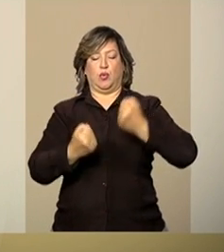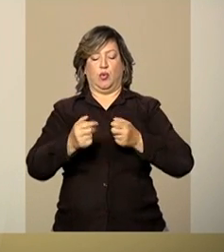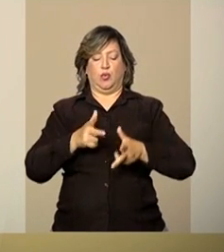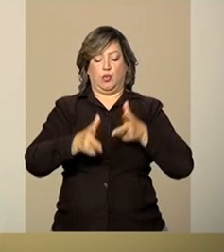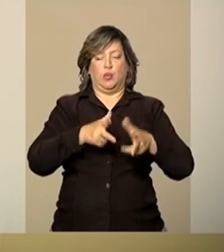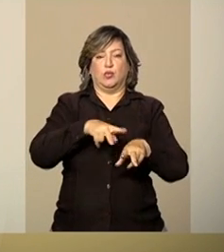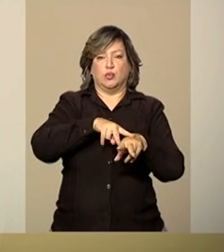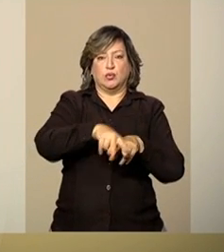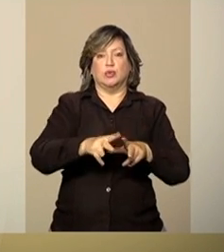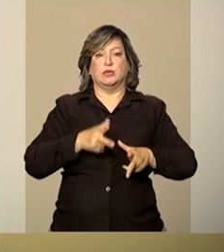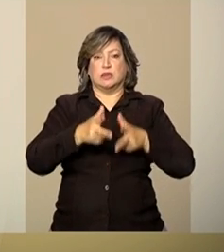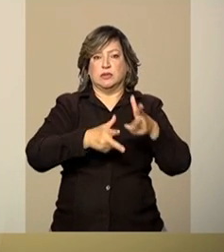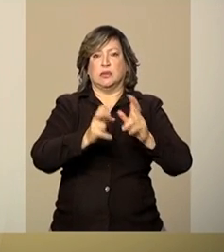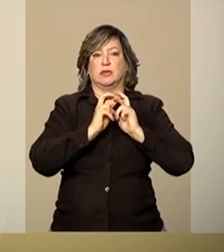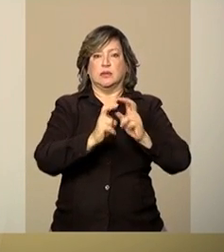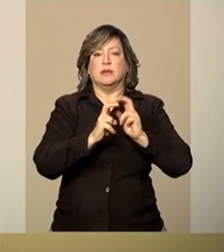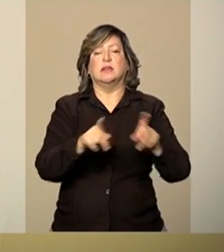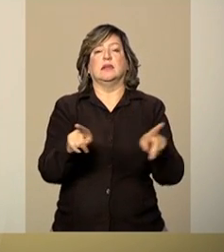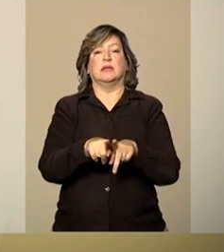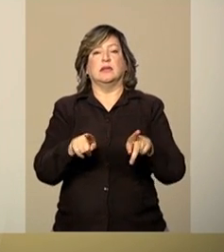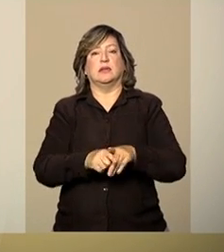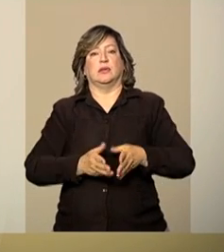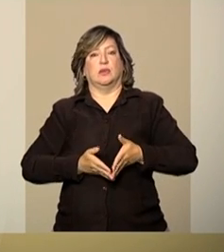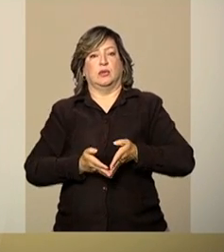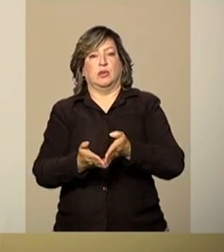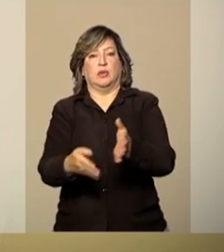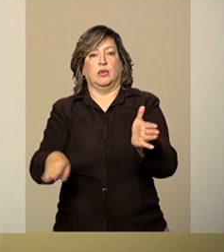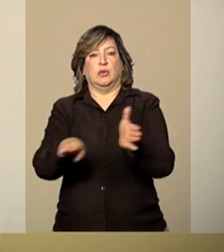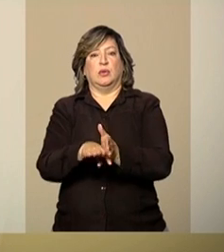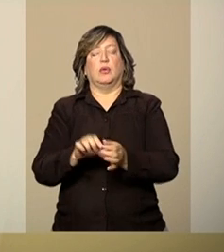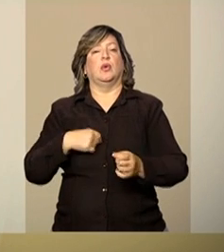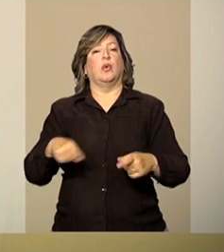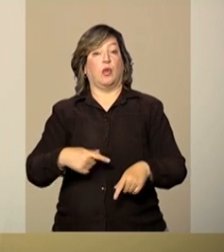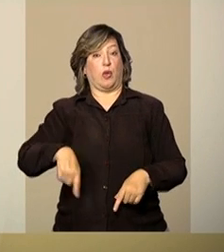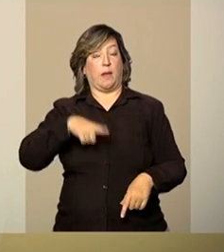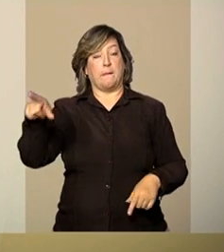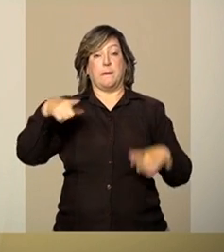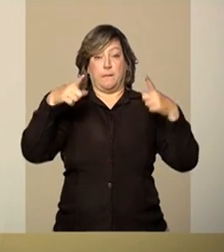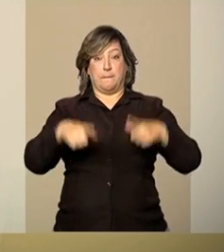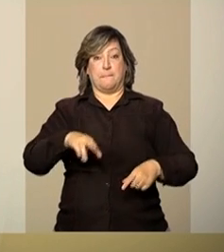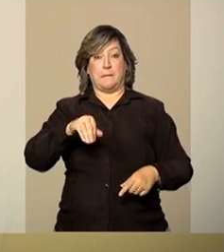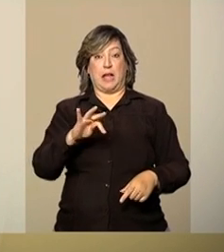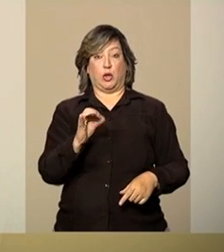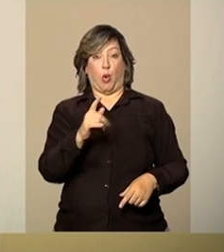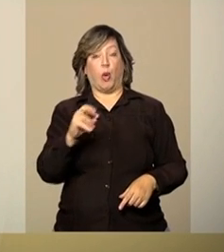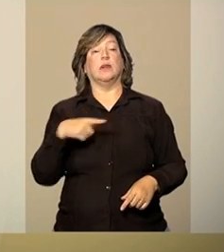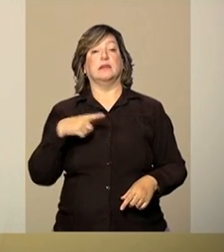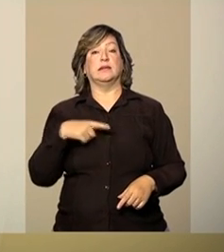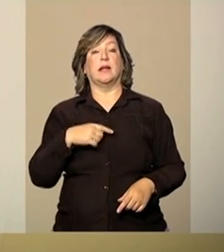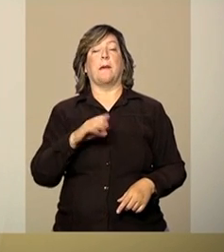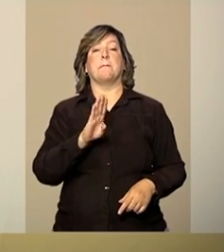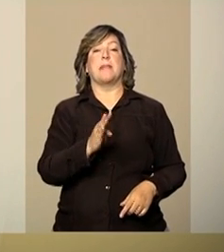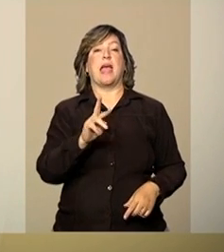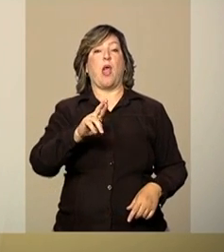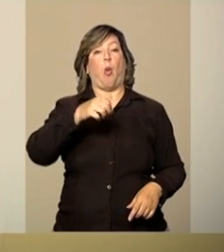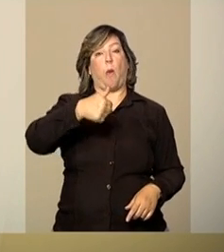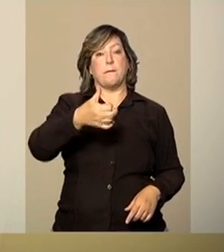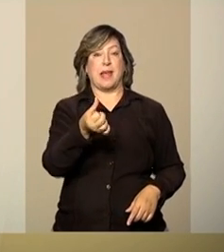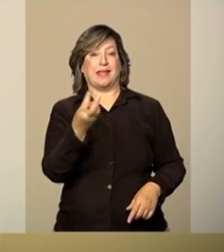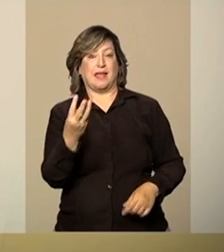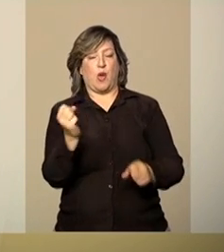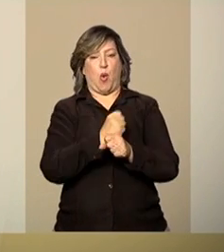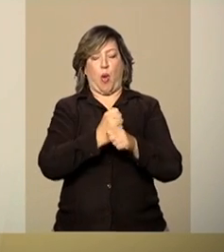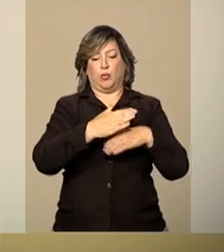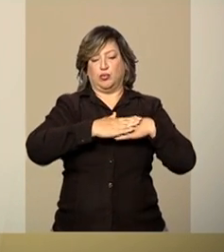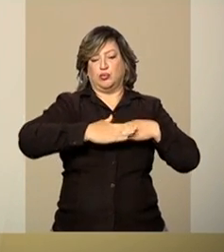hidrovias e nos portos brasileiros lá em Mato Grosso por exemplo estamos concluindo a pavimentação da BR 63 naquele